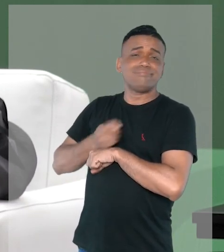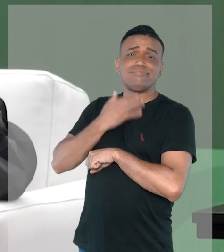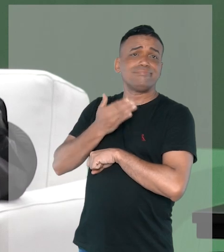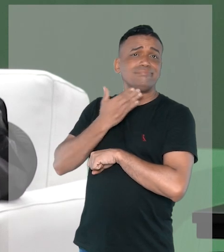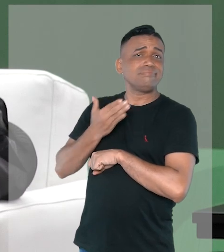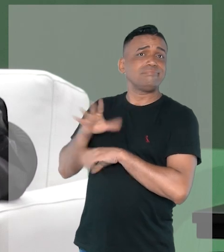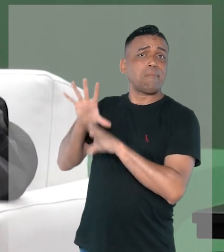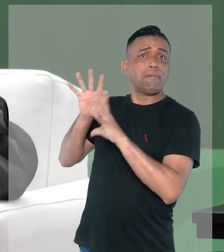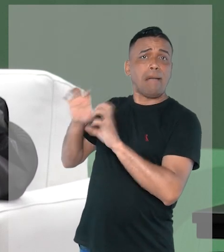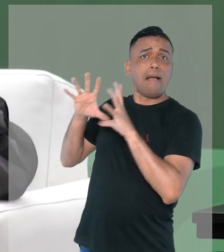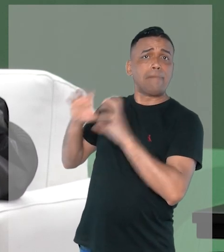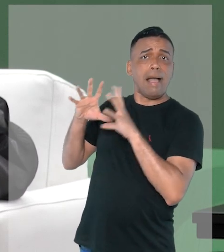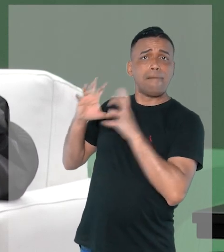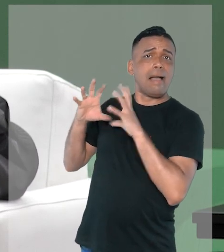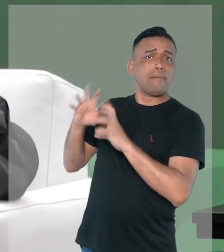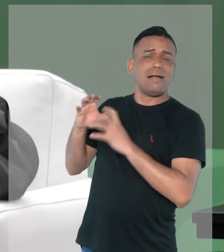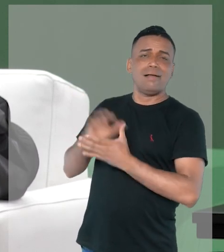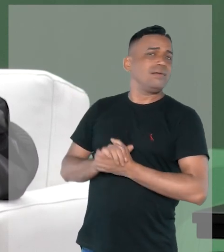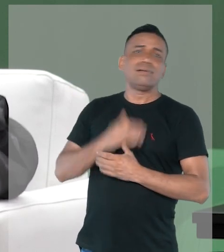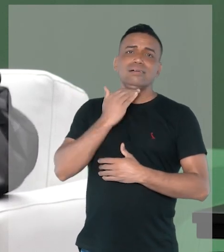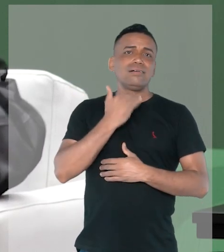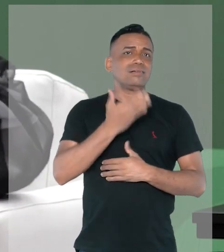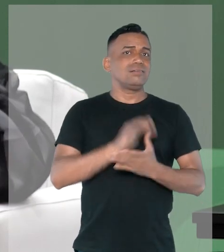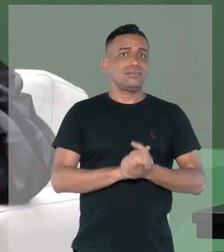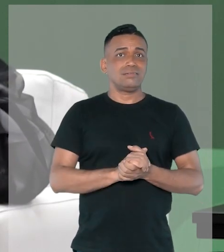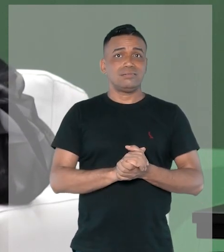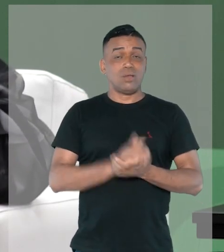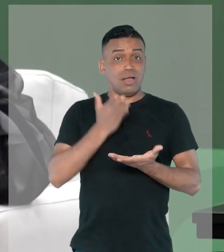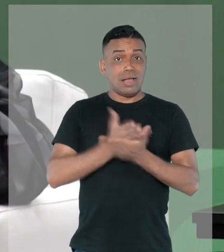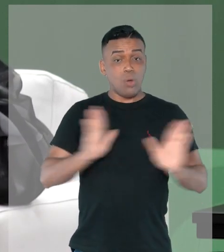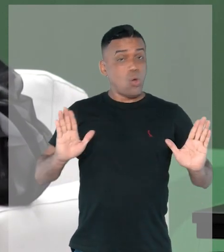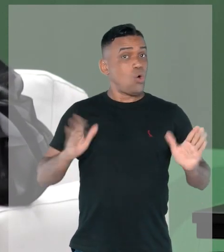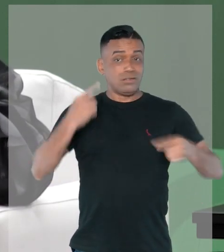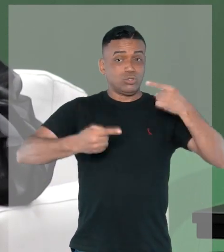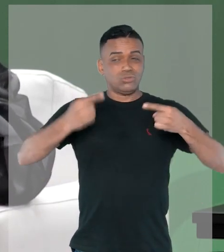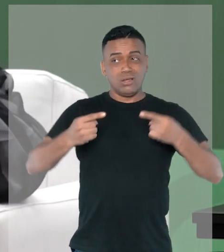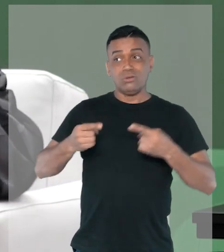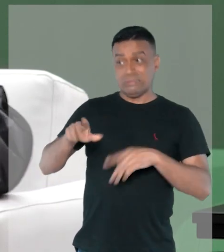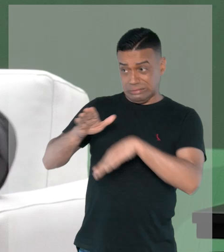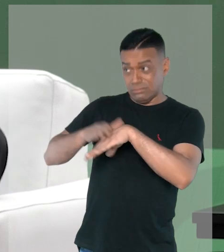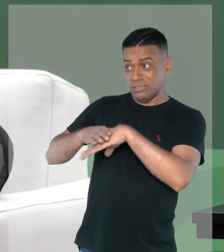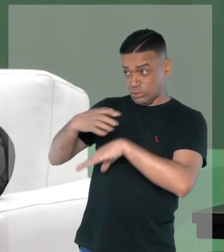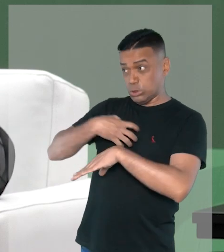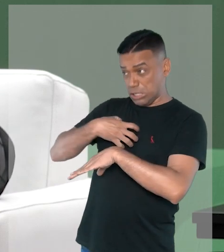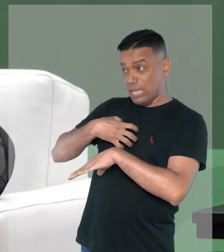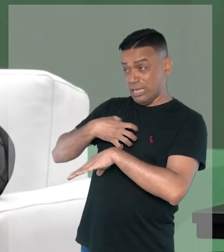você vai fazer? Você vai dizer, nossa, acabou a discussão, essa maneira de pensar existe, é humano